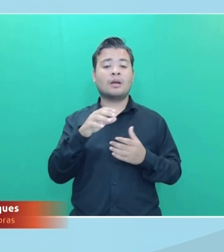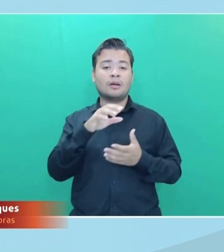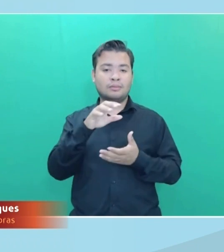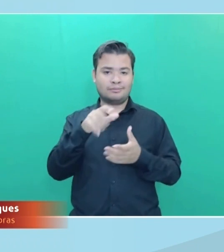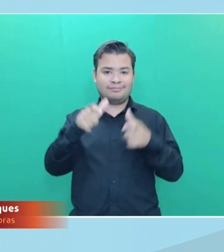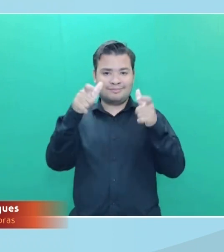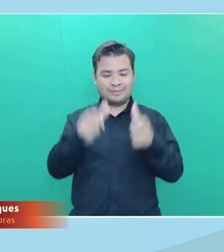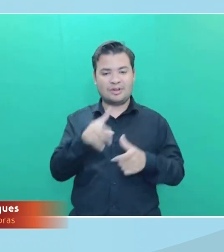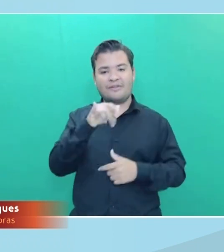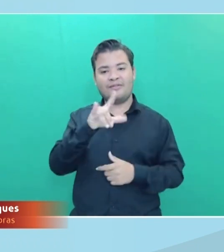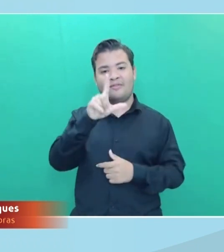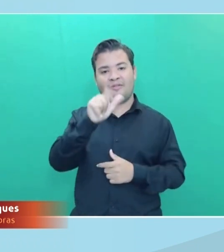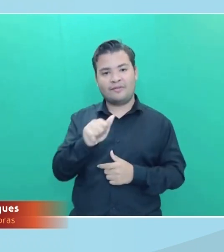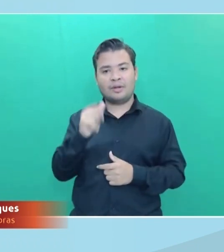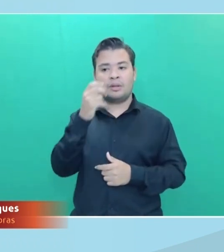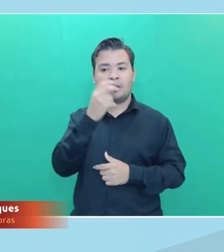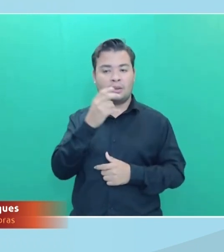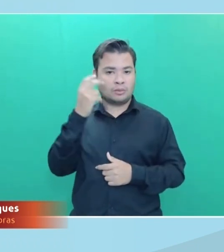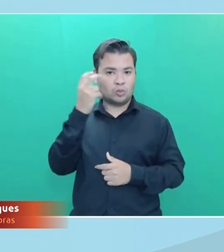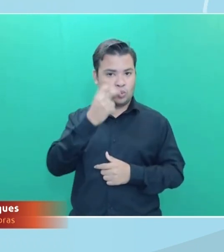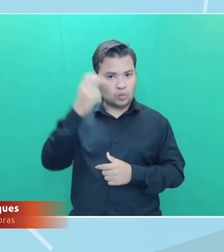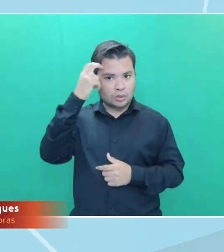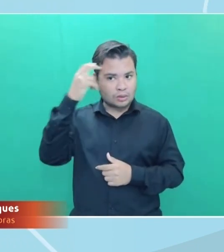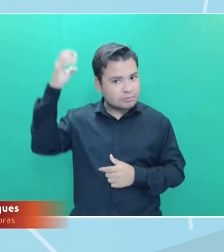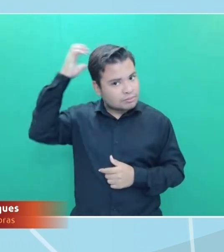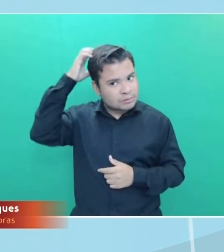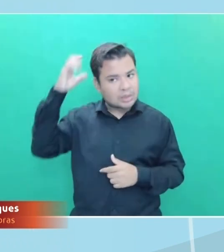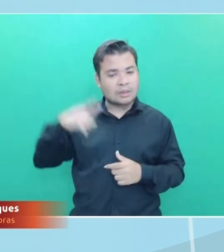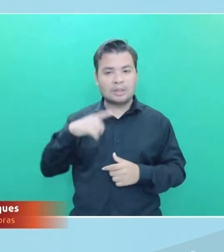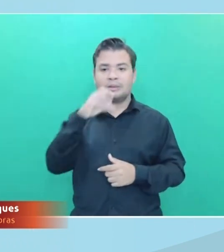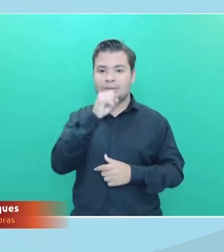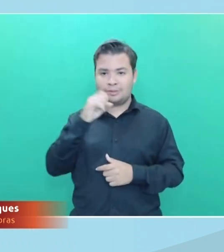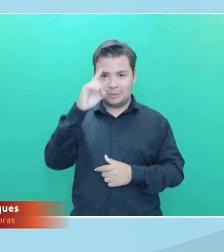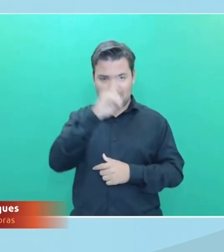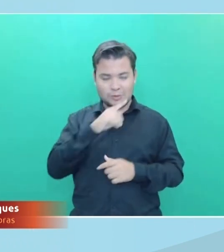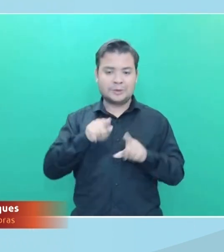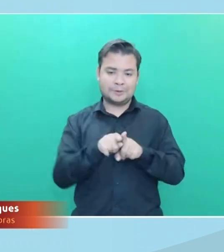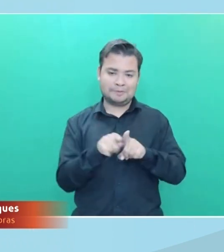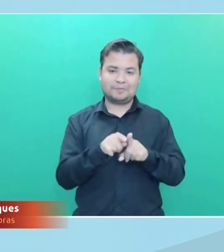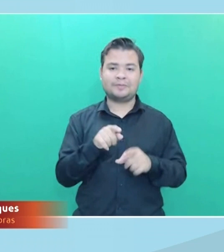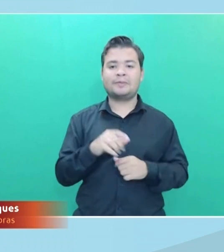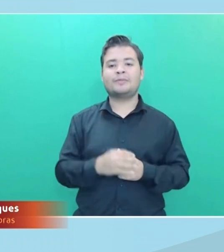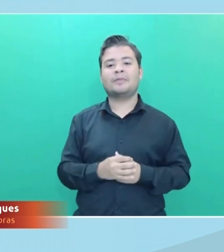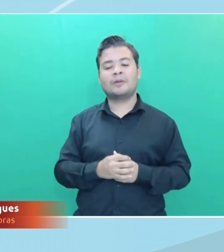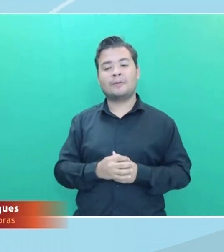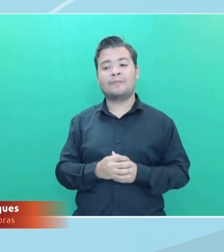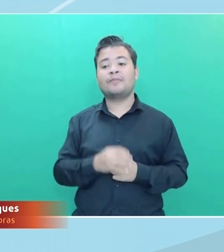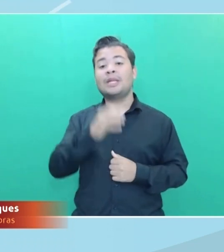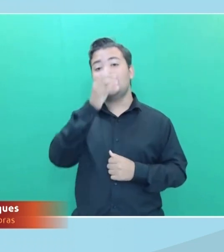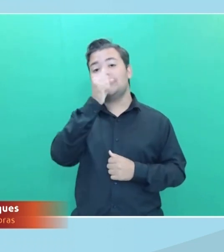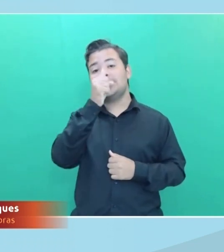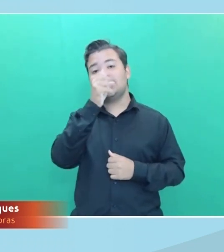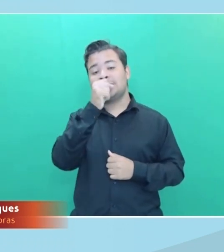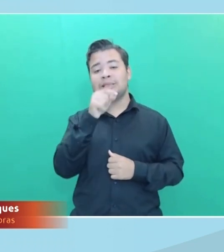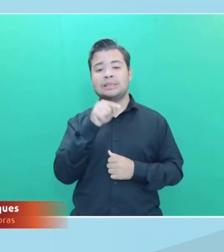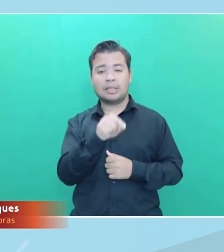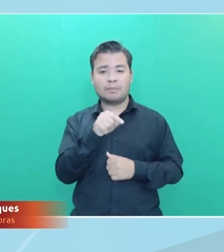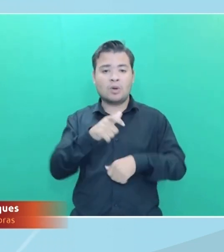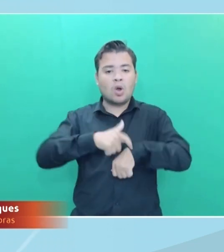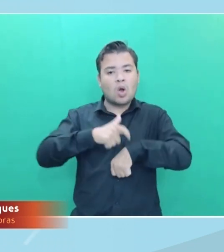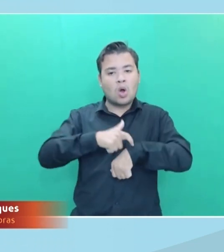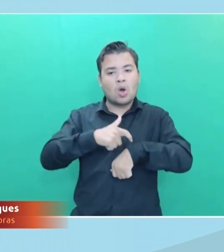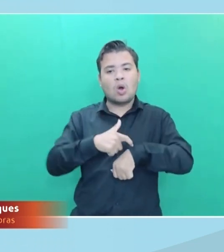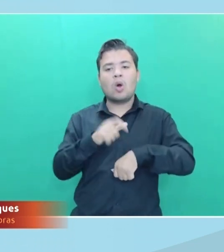também funciona no final de semana e tem um horário ainda maior, sábado e domingo. No sábado, o horário de funcionamento